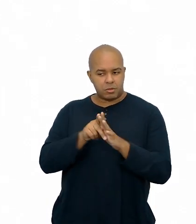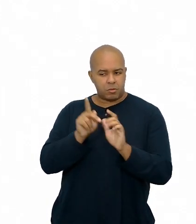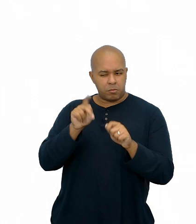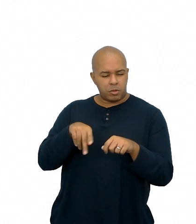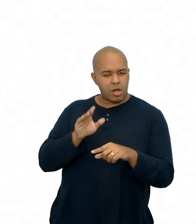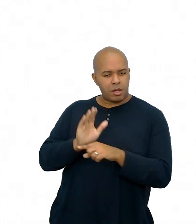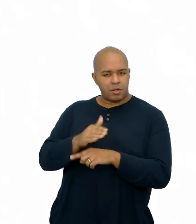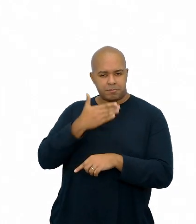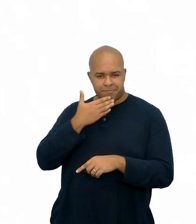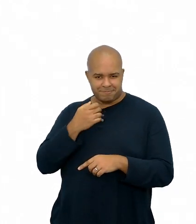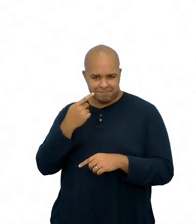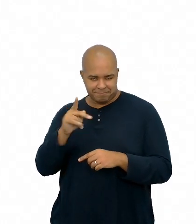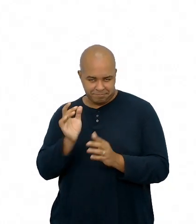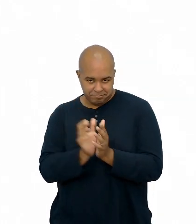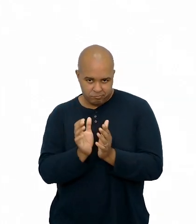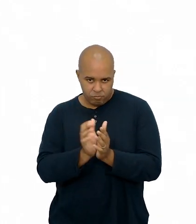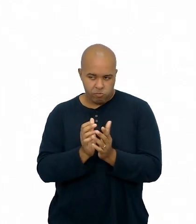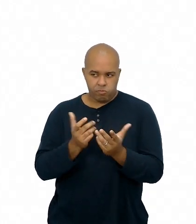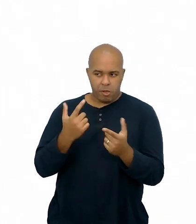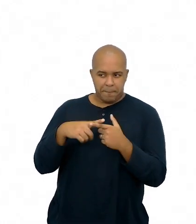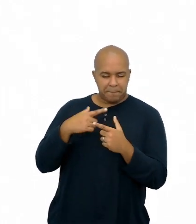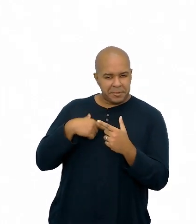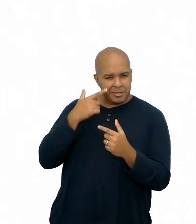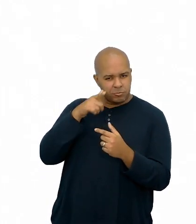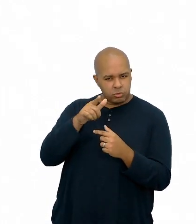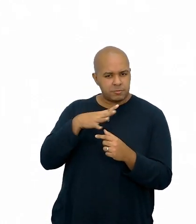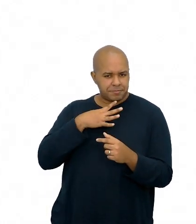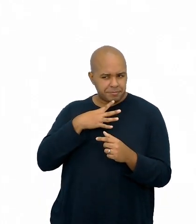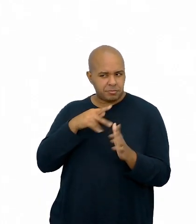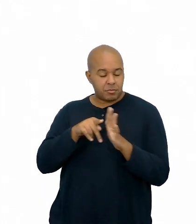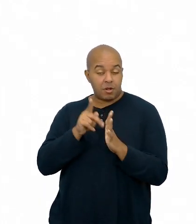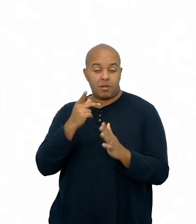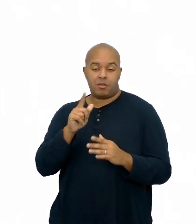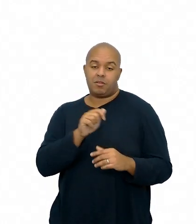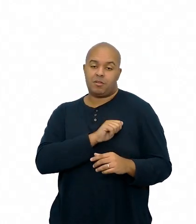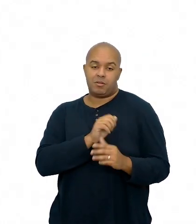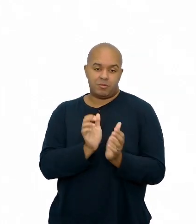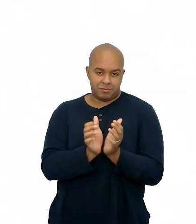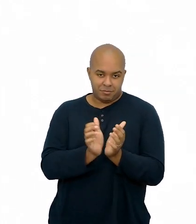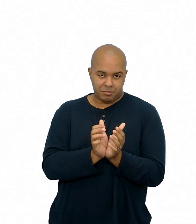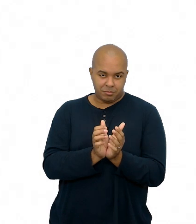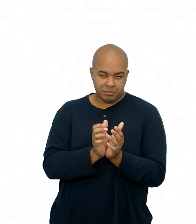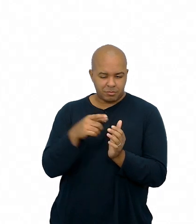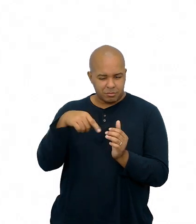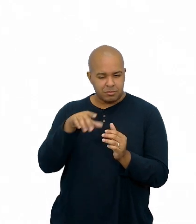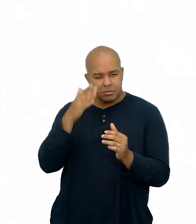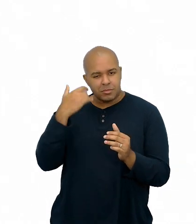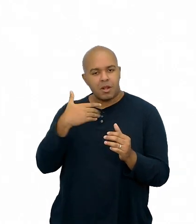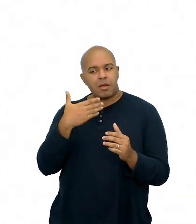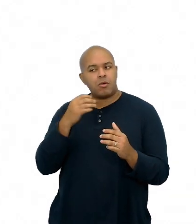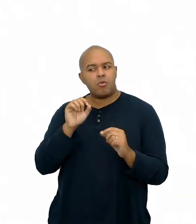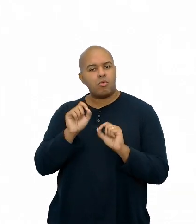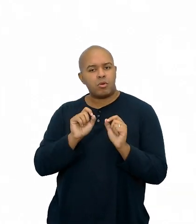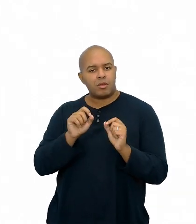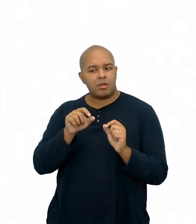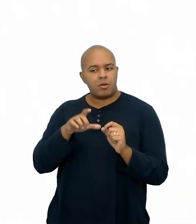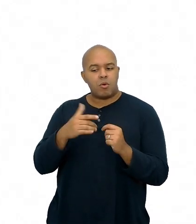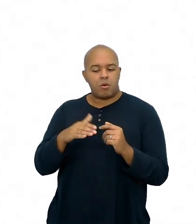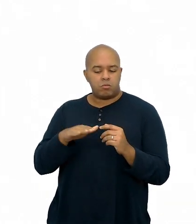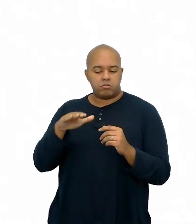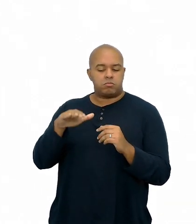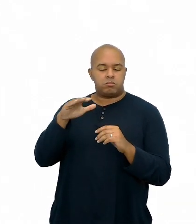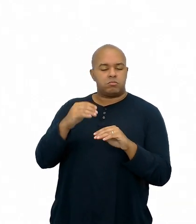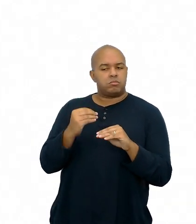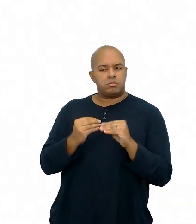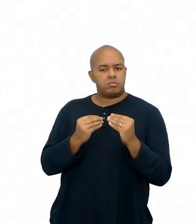atender melhor a sua turma, porque é você que conhece a sua turma, né? Você sabe exatamente que nível que eles